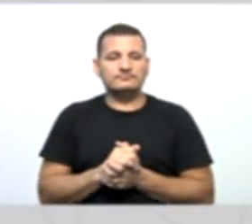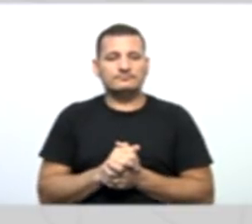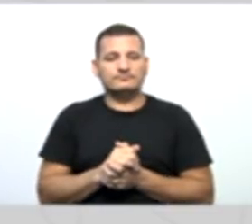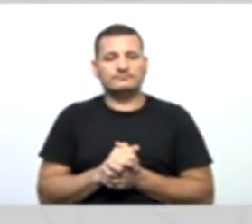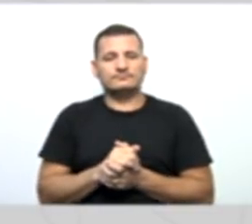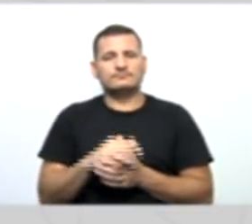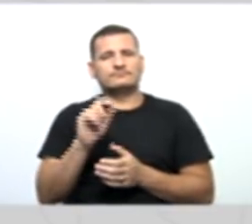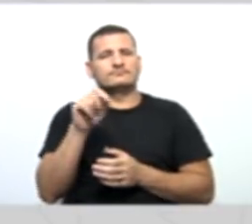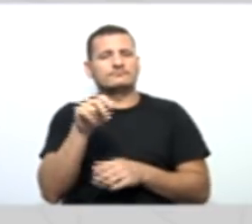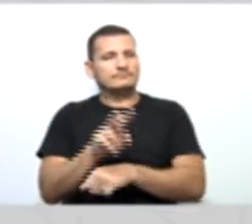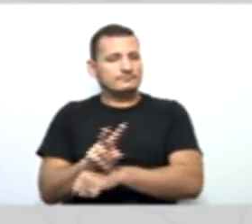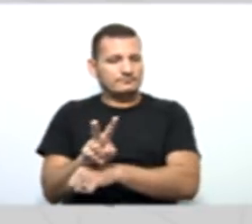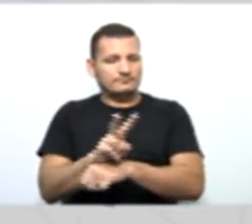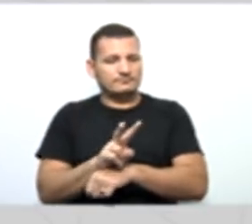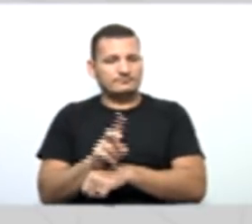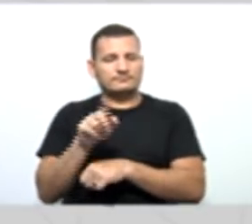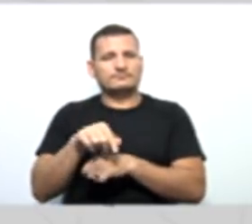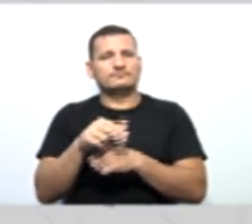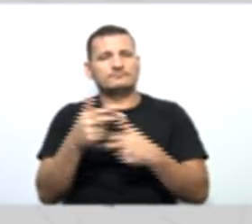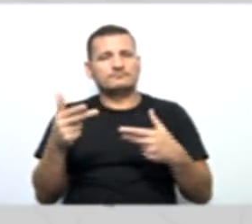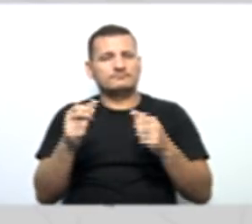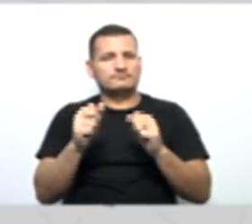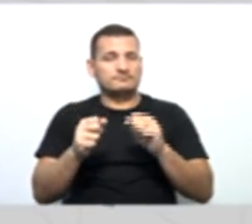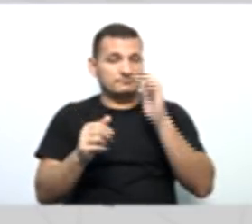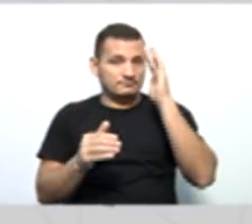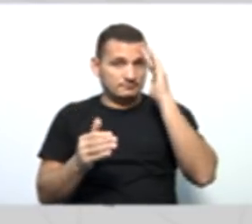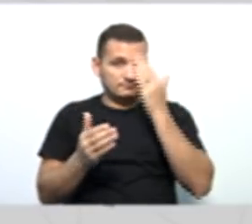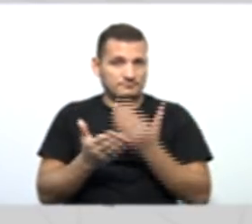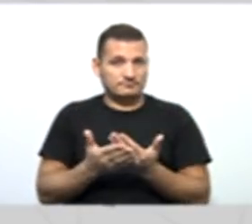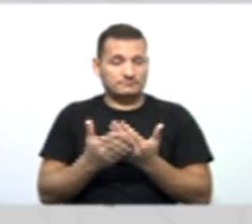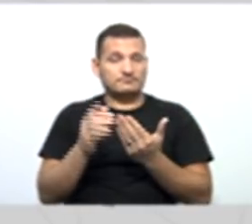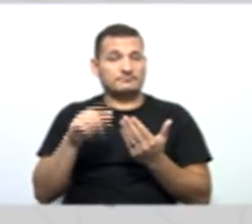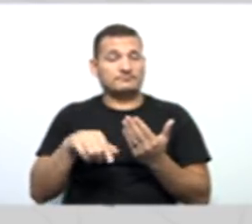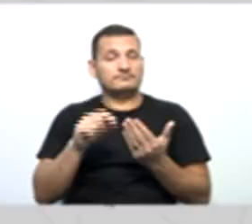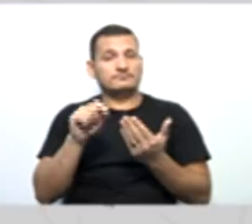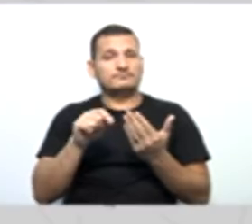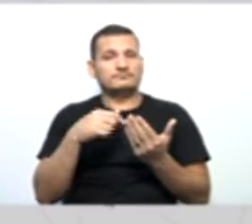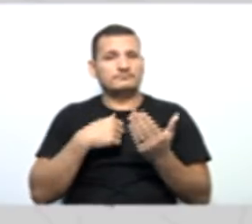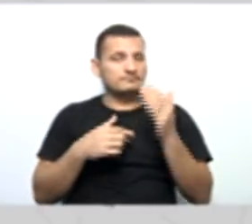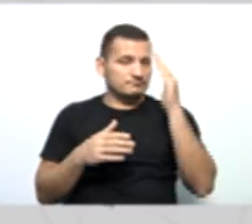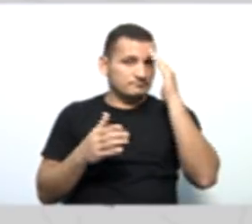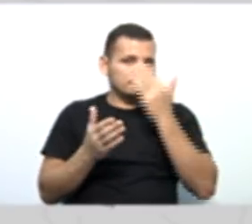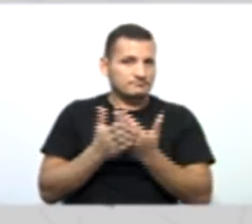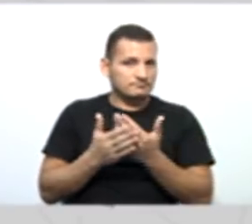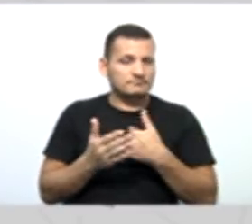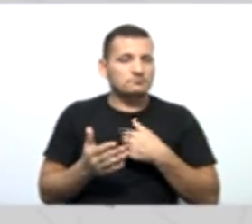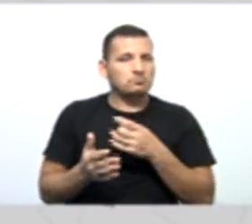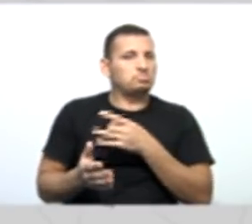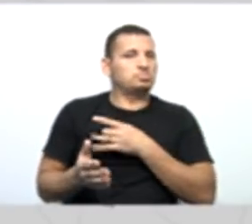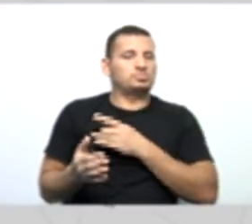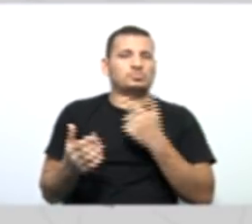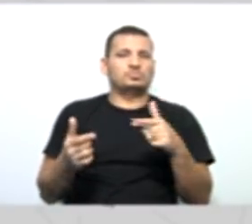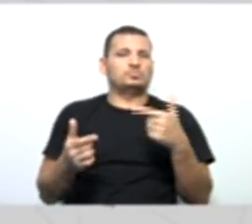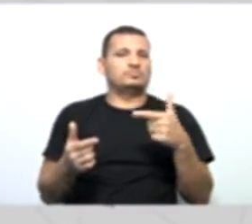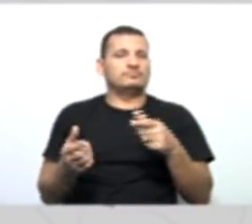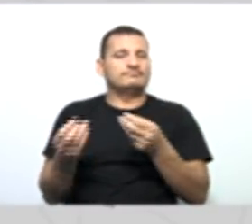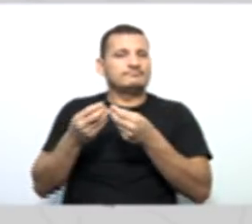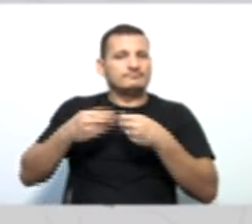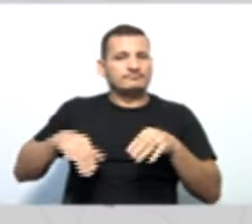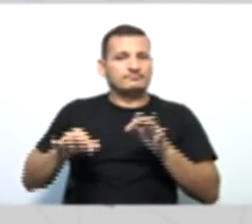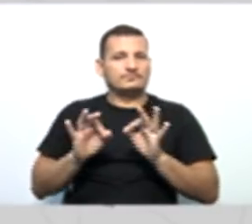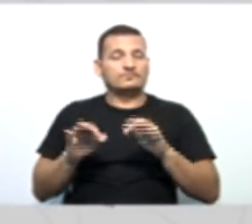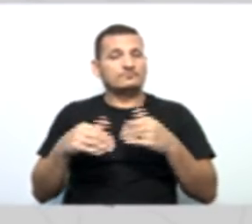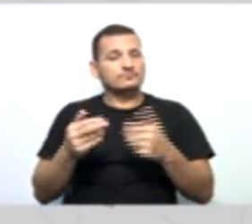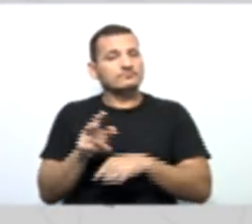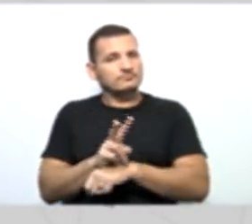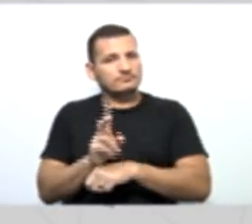que pode confiar. É aquilo que eu posso ir e eu não vou ter medo de me prejudicar, tá certo? Então,